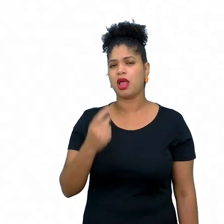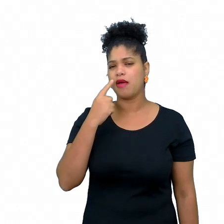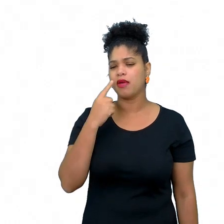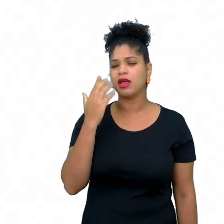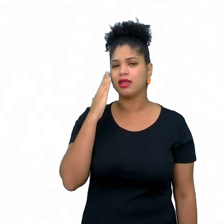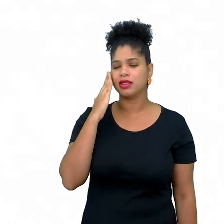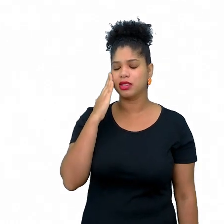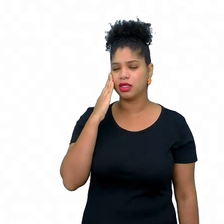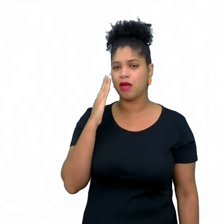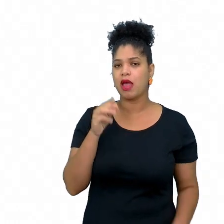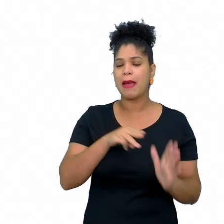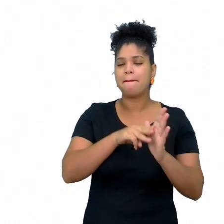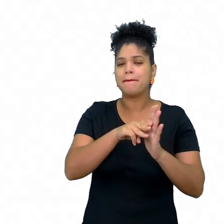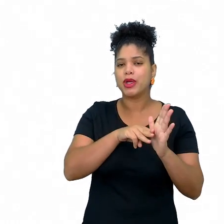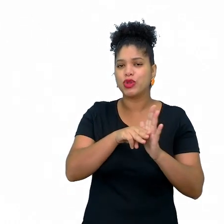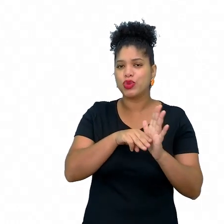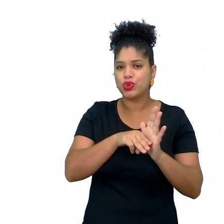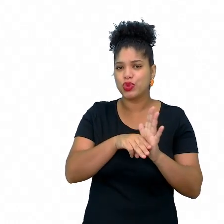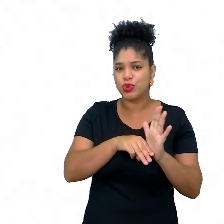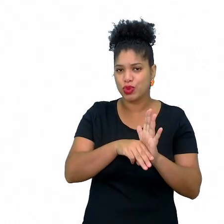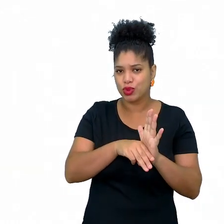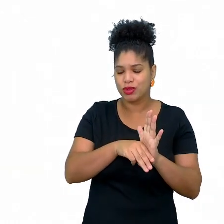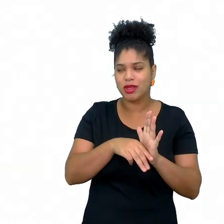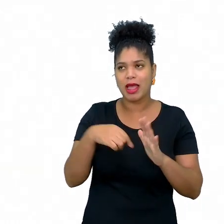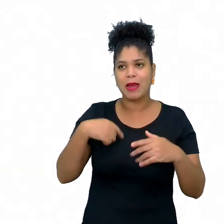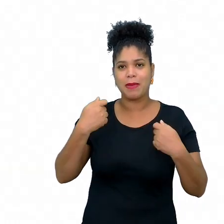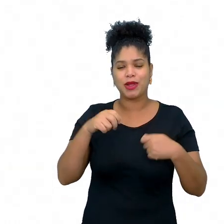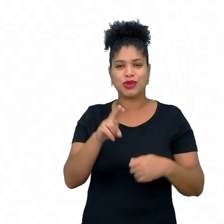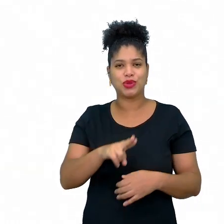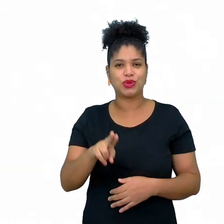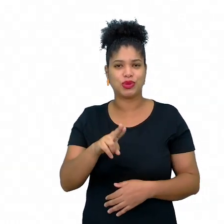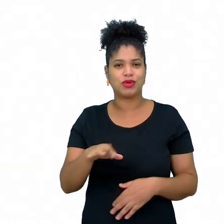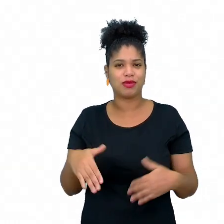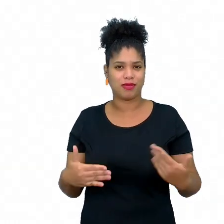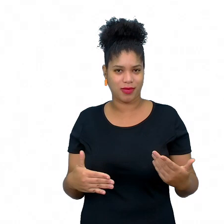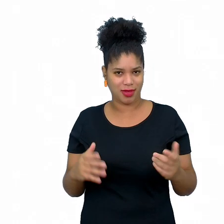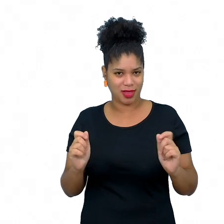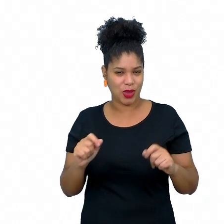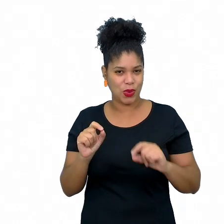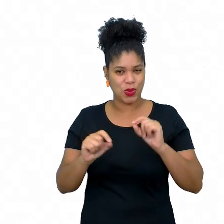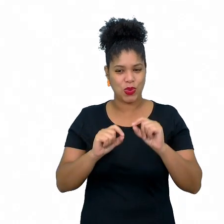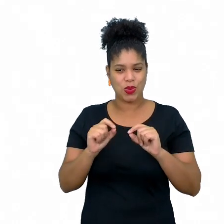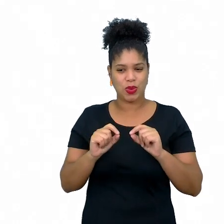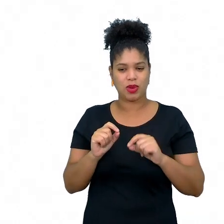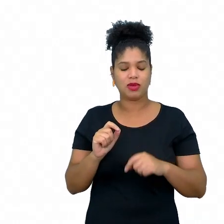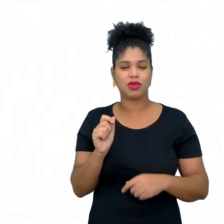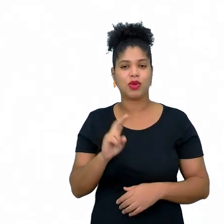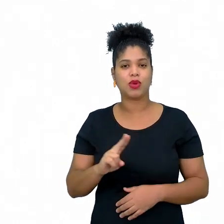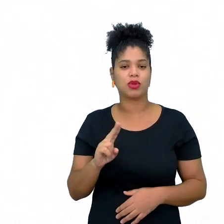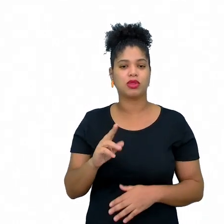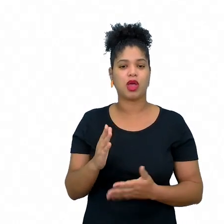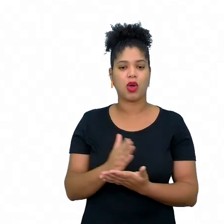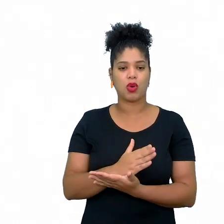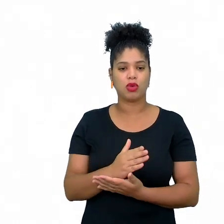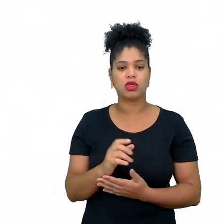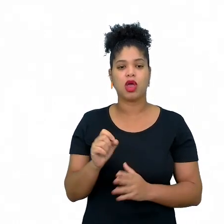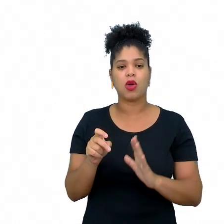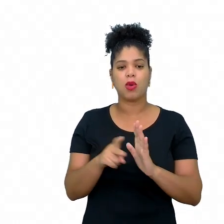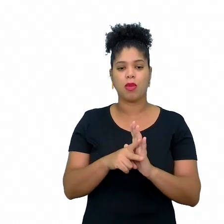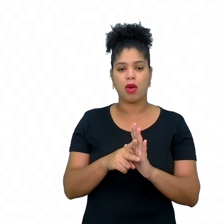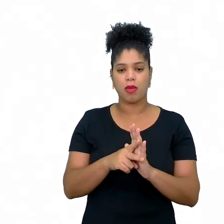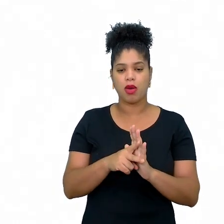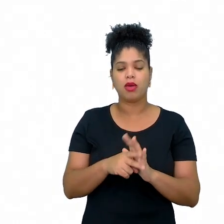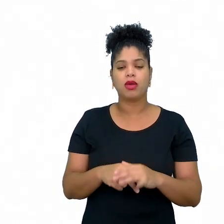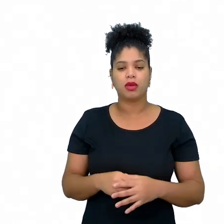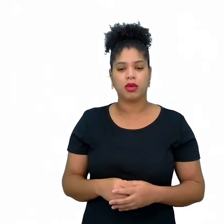quais são as metodologias que eu preciso utilizar, que eu posso utilizar. Eu posso utilizar os agrupamentos